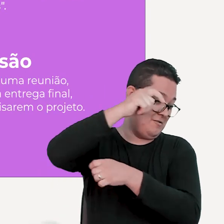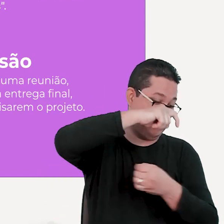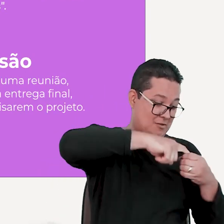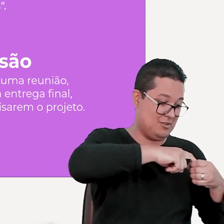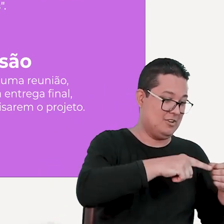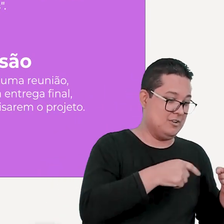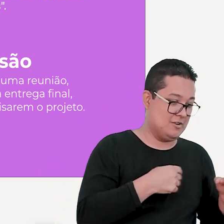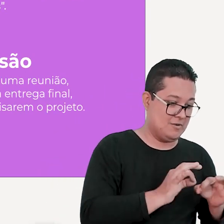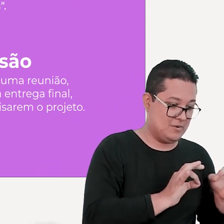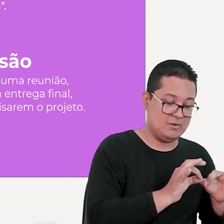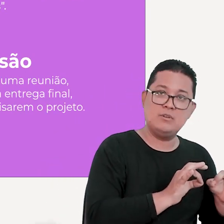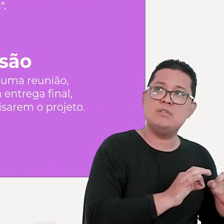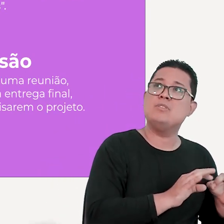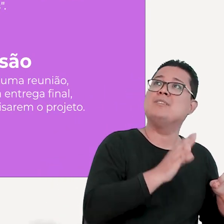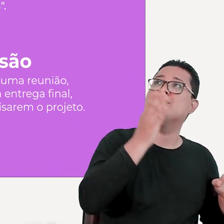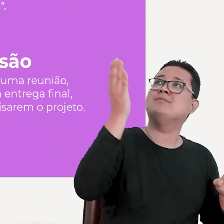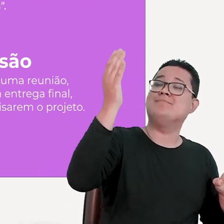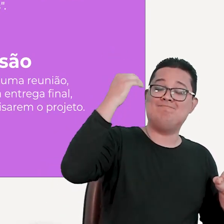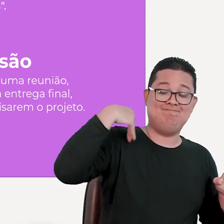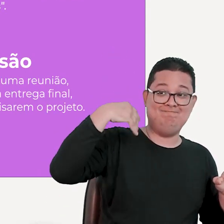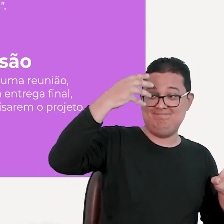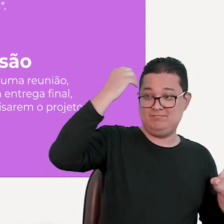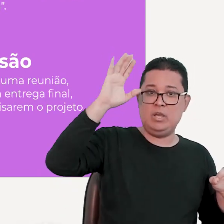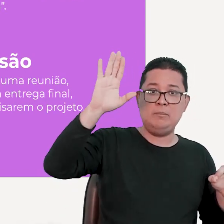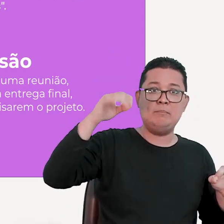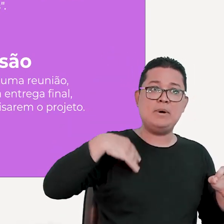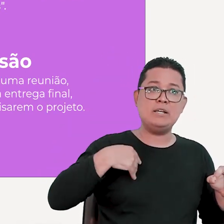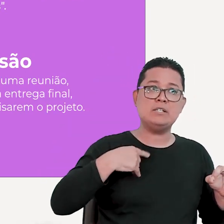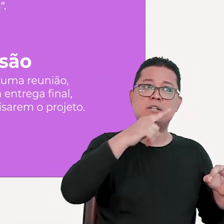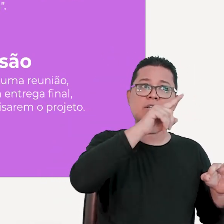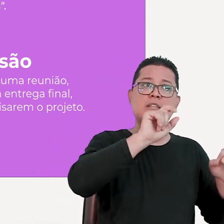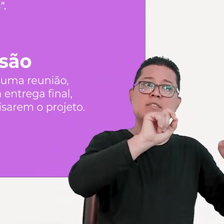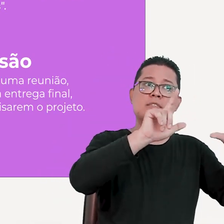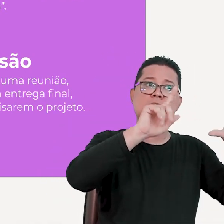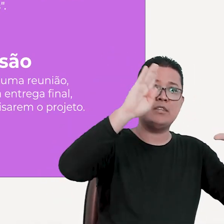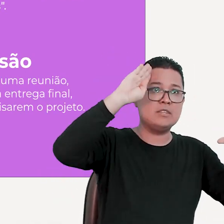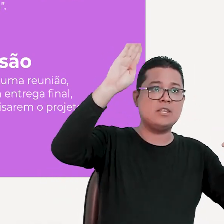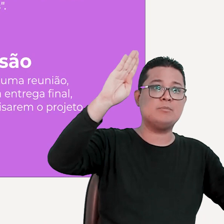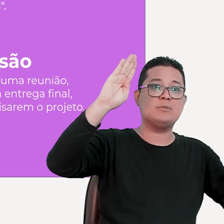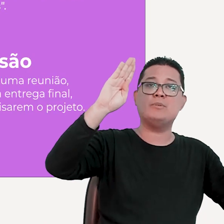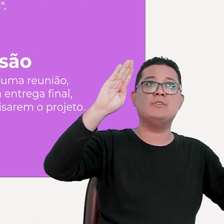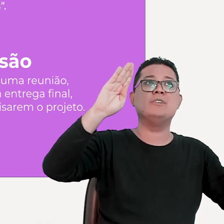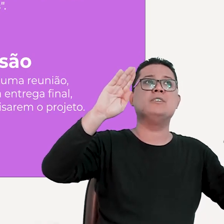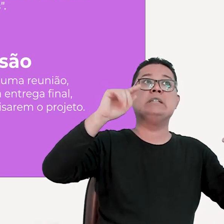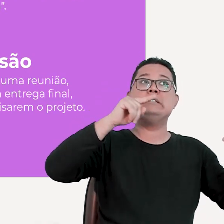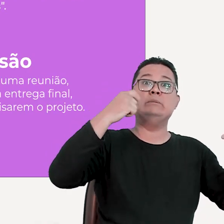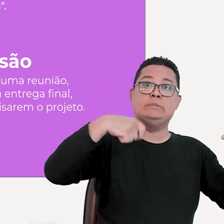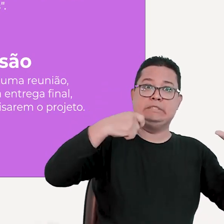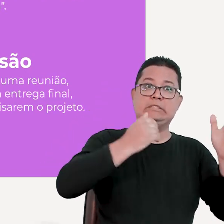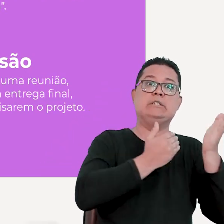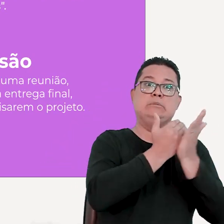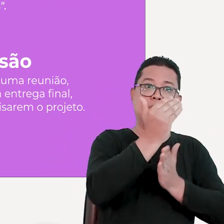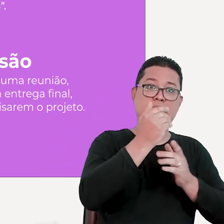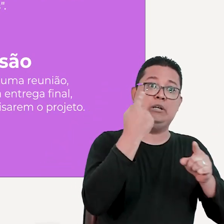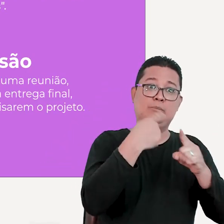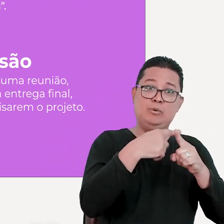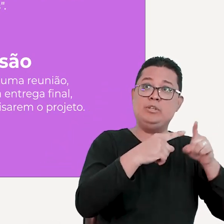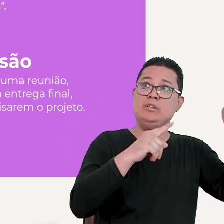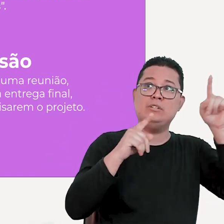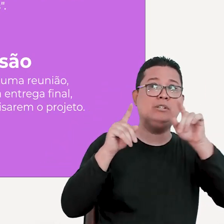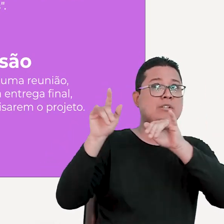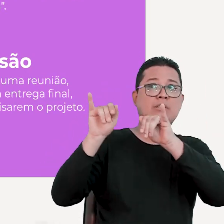alguma ferramenta, seja ela qual for, qual você está acostumado a usar, fica muito mais fácil de você focar e se concentrar.